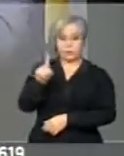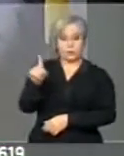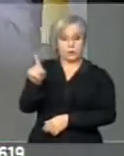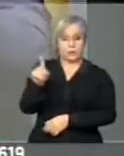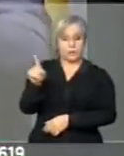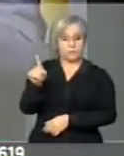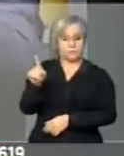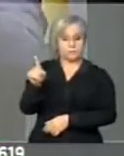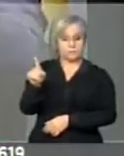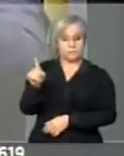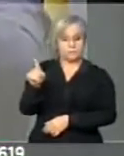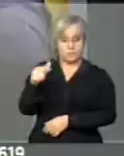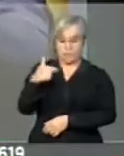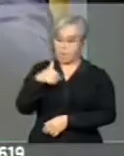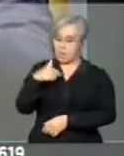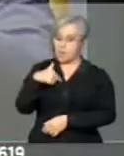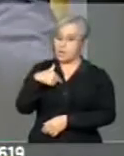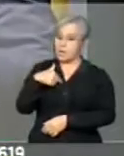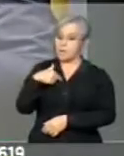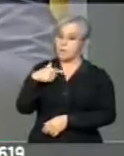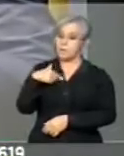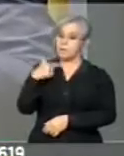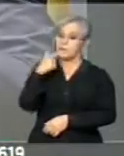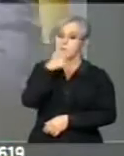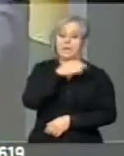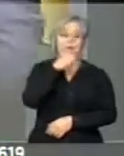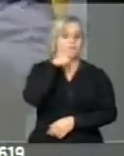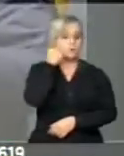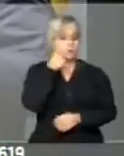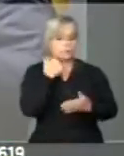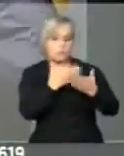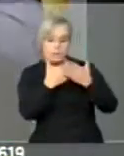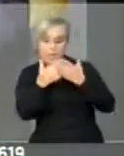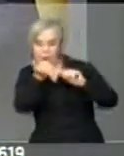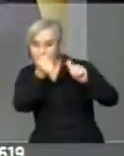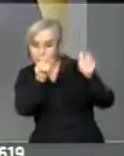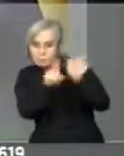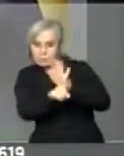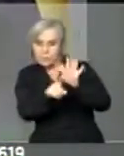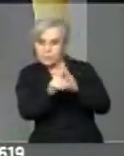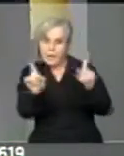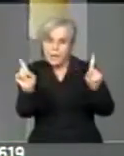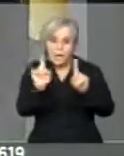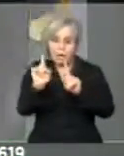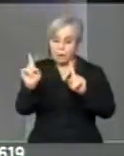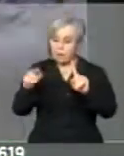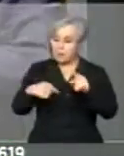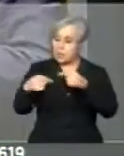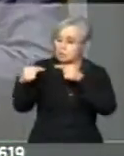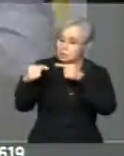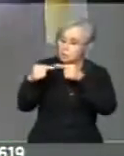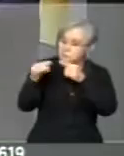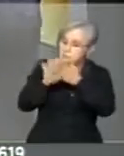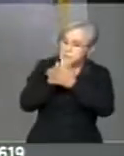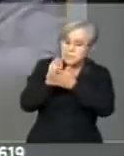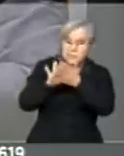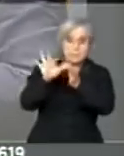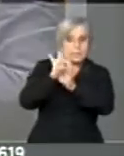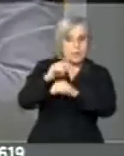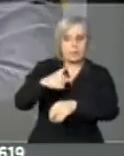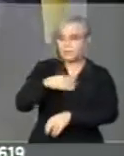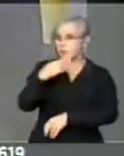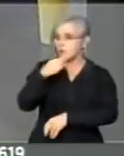o deputado Manato que estava no Senado sabatinando, não fui eu, não tem qualquer, não conheço